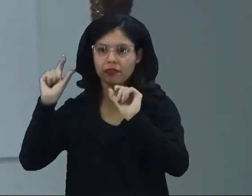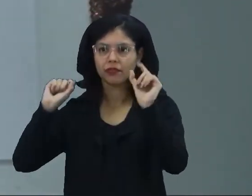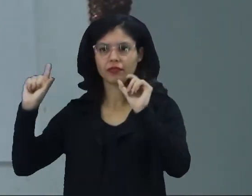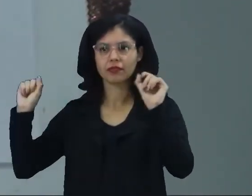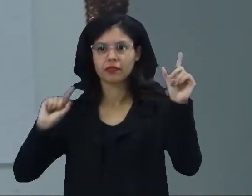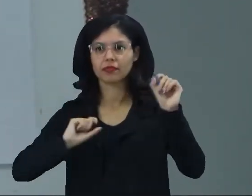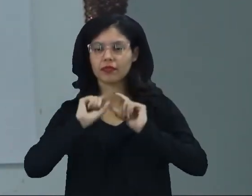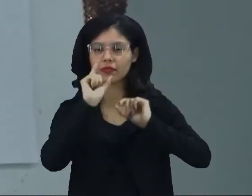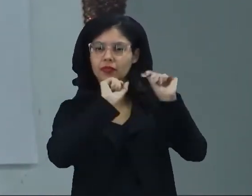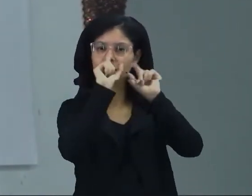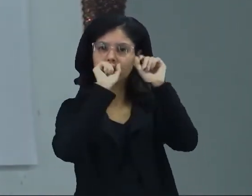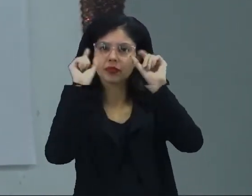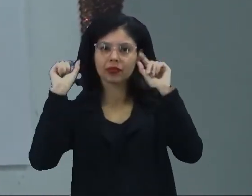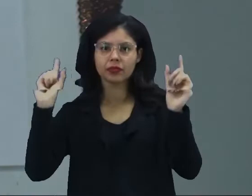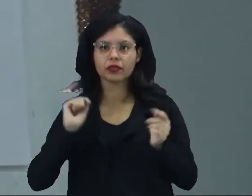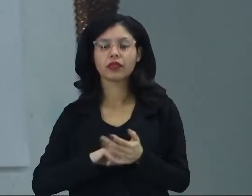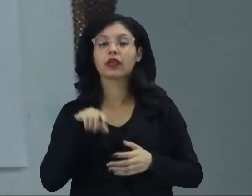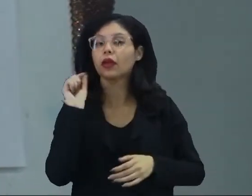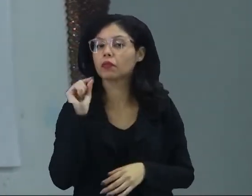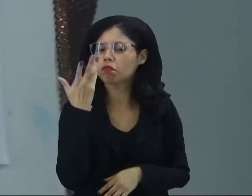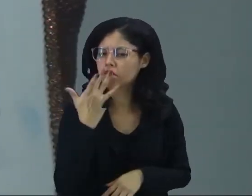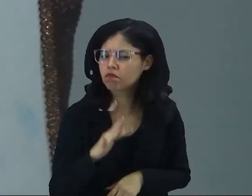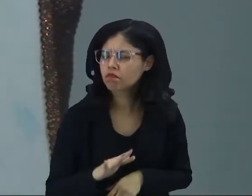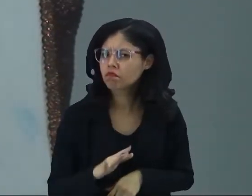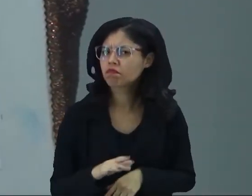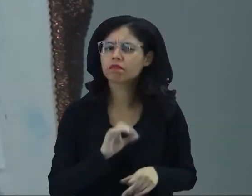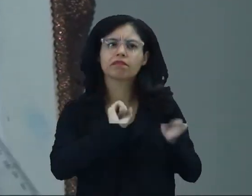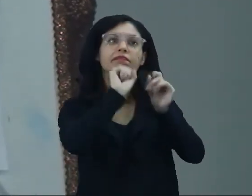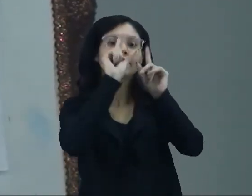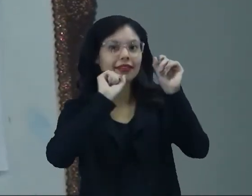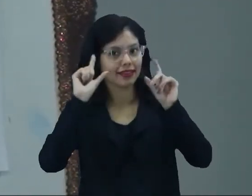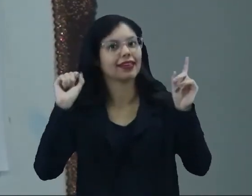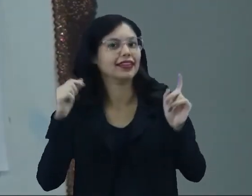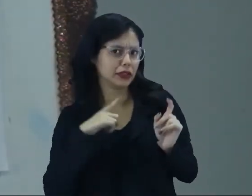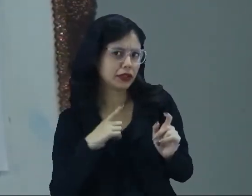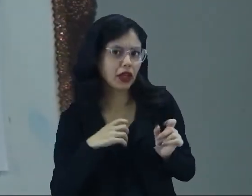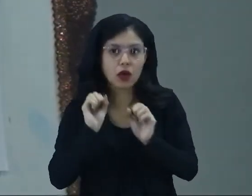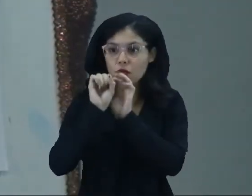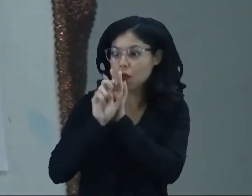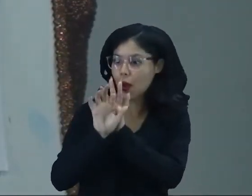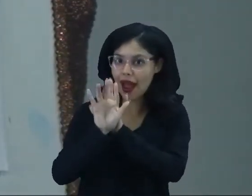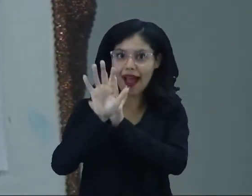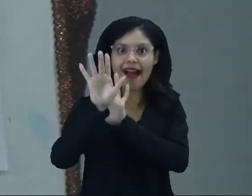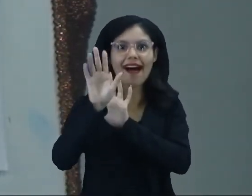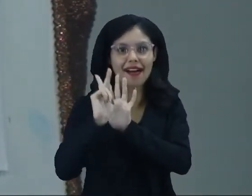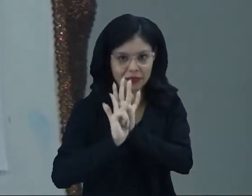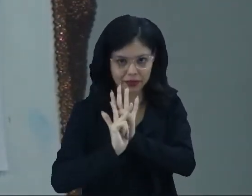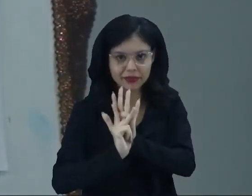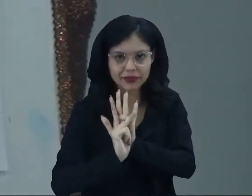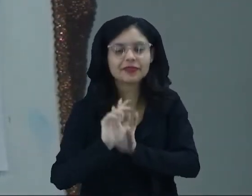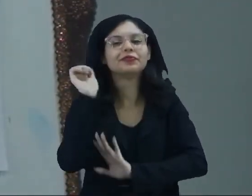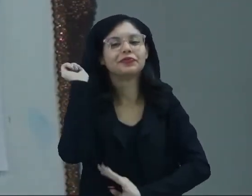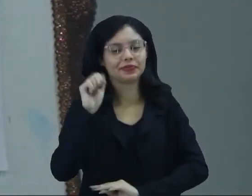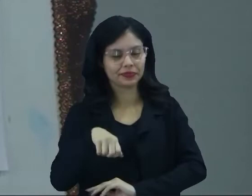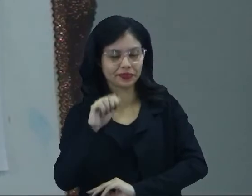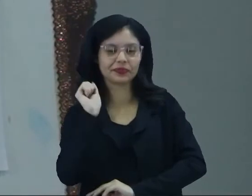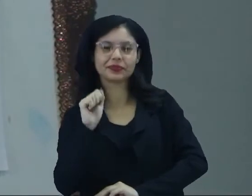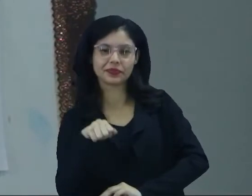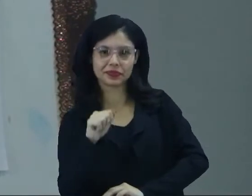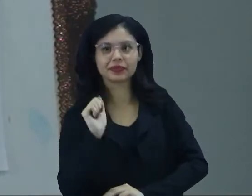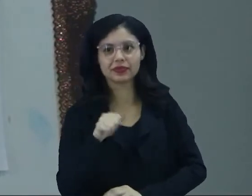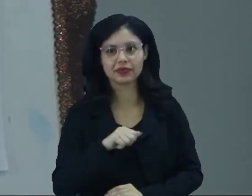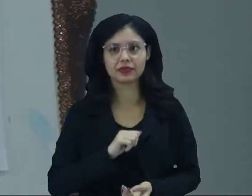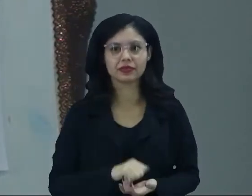são estrelas. E aí, crianças, as estrelas, elas possuem luz própria?